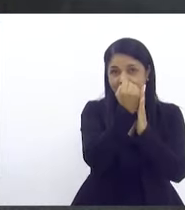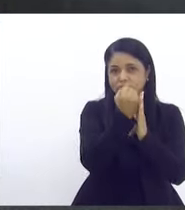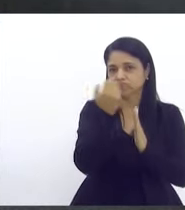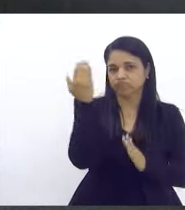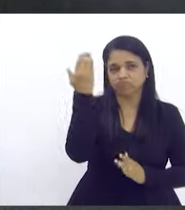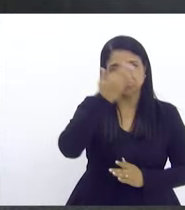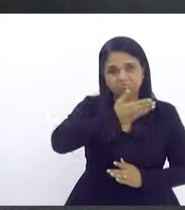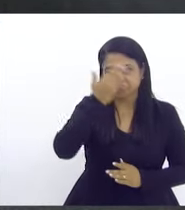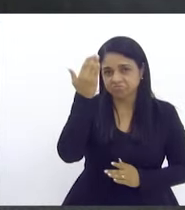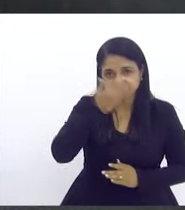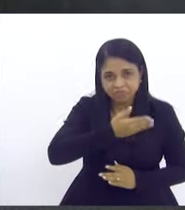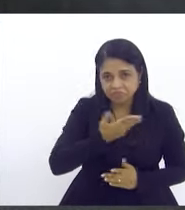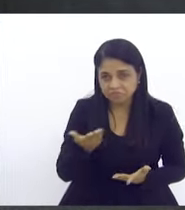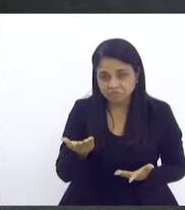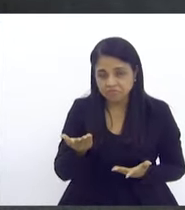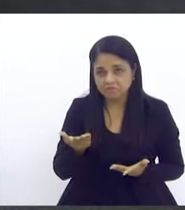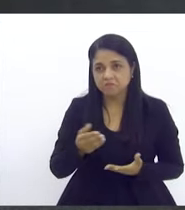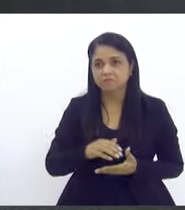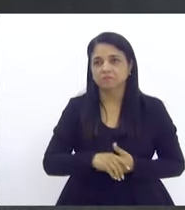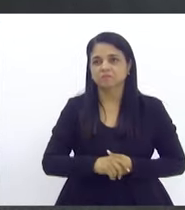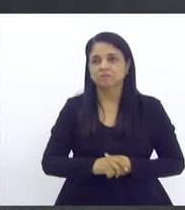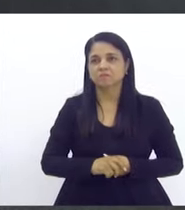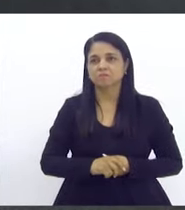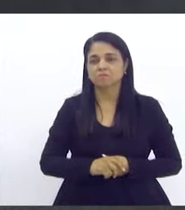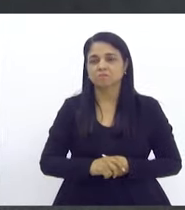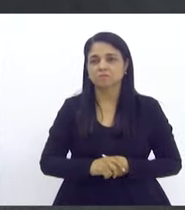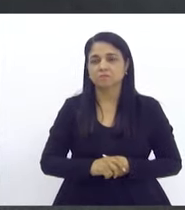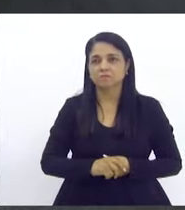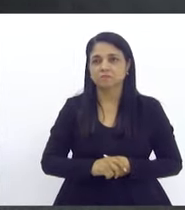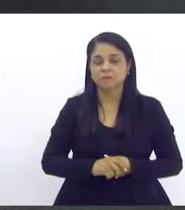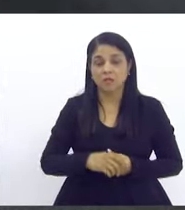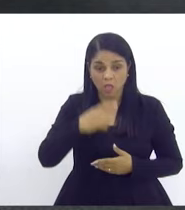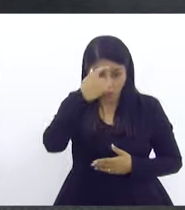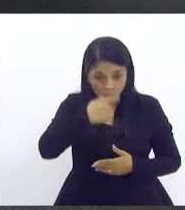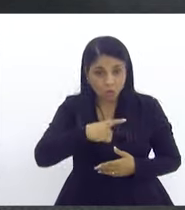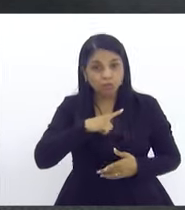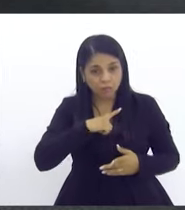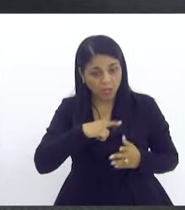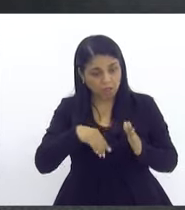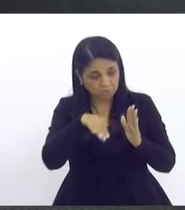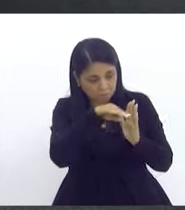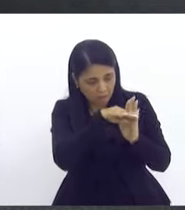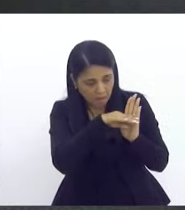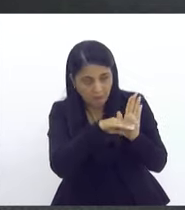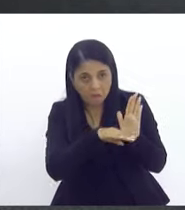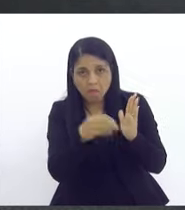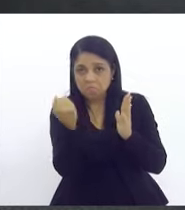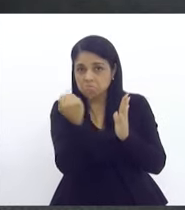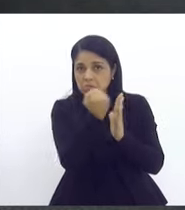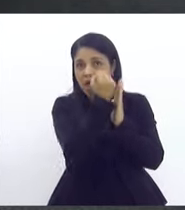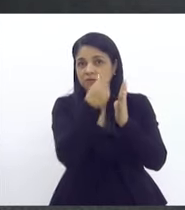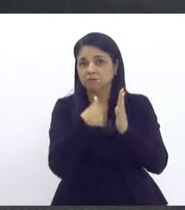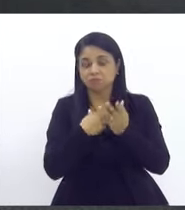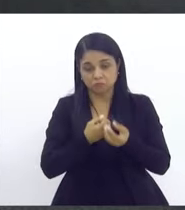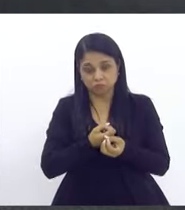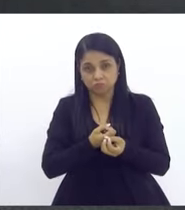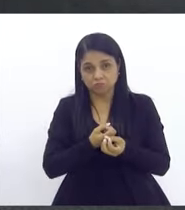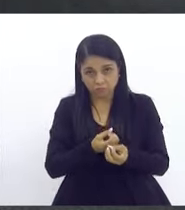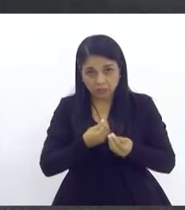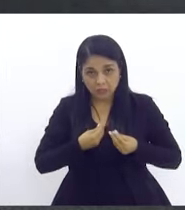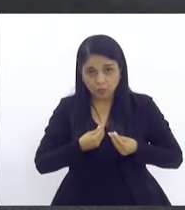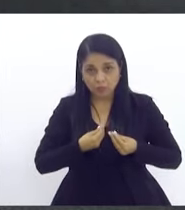aparecendo. E eu tenho os impactos, mas não foi me distribuído, mas não está